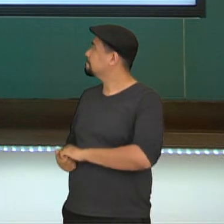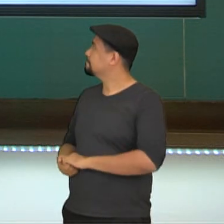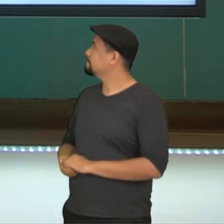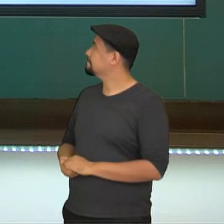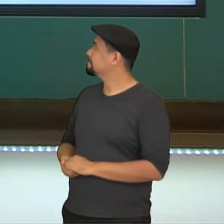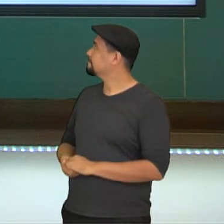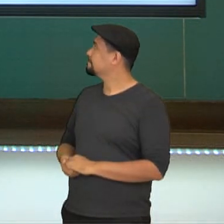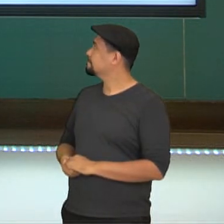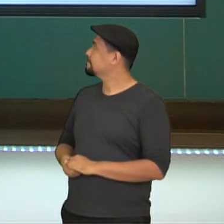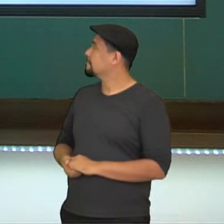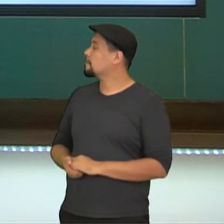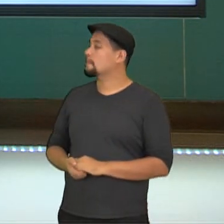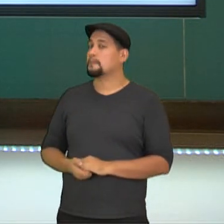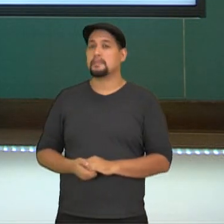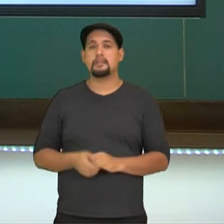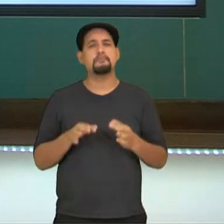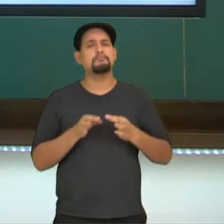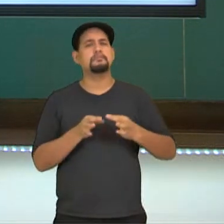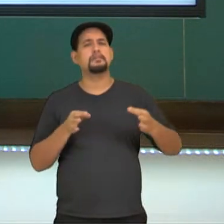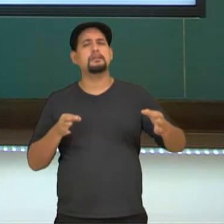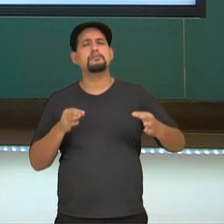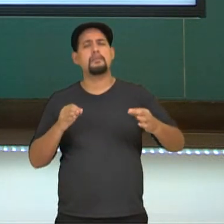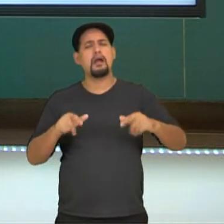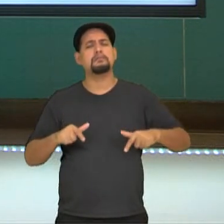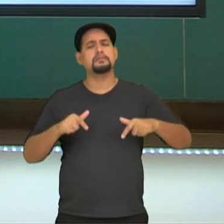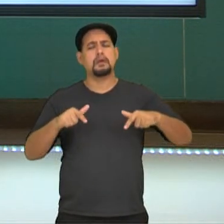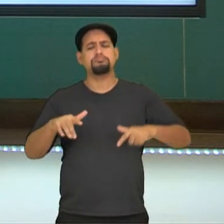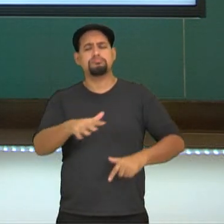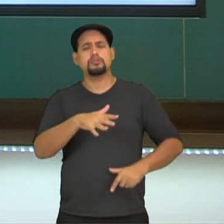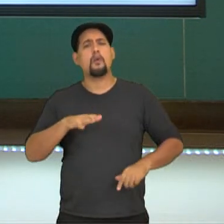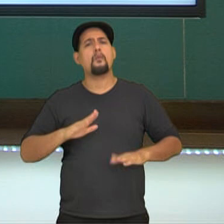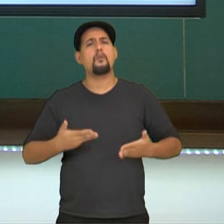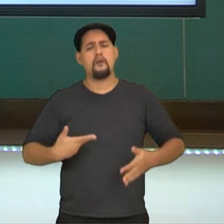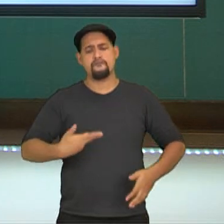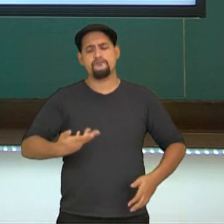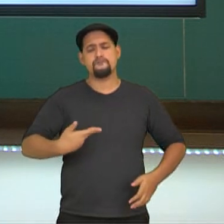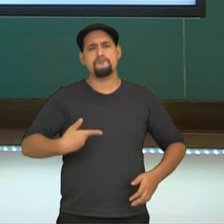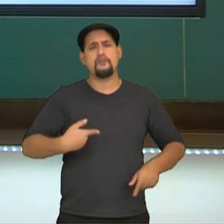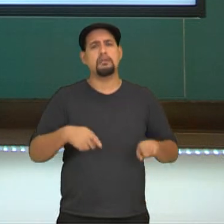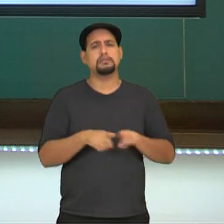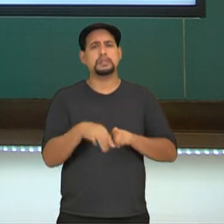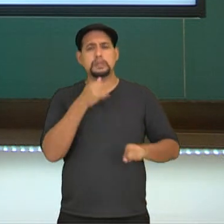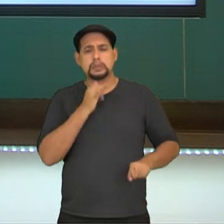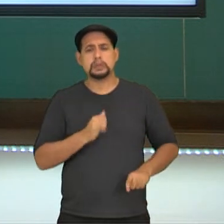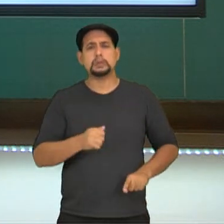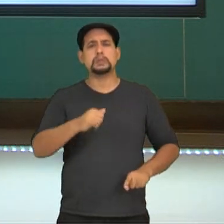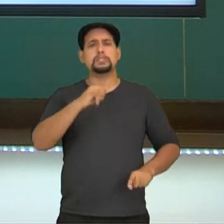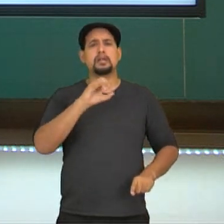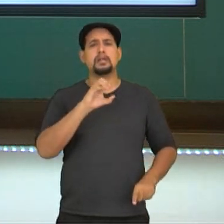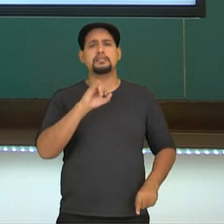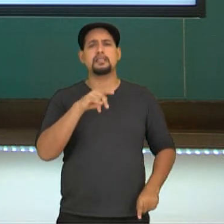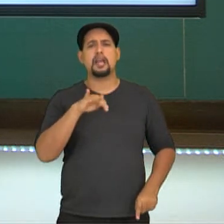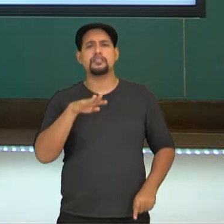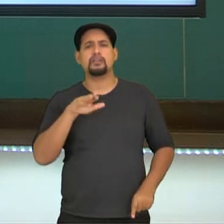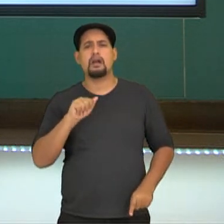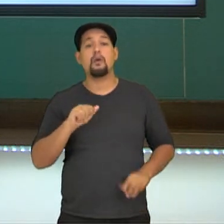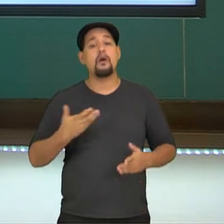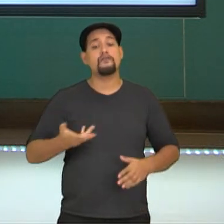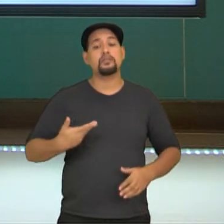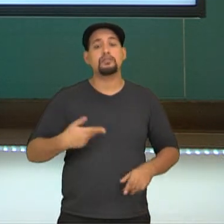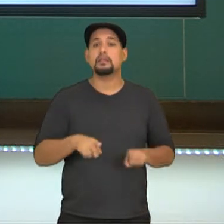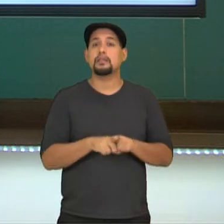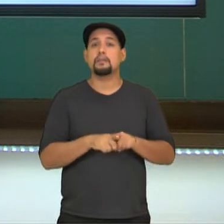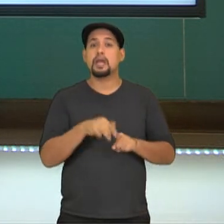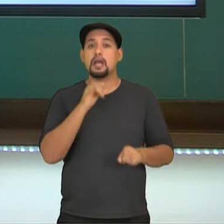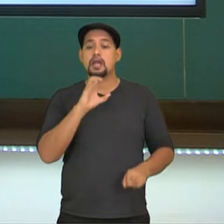de distância sob a ação do campo. Qual é a velocidade e a energia cinética adquirida pela partícula? Então eu quero saber qual é a velocidade e